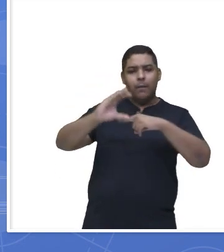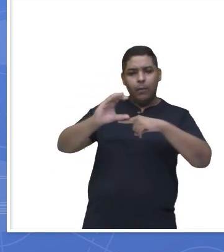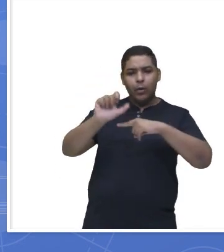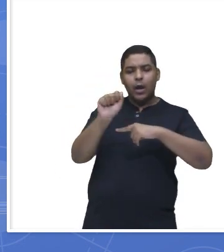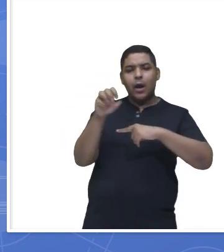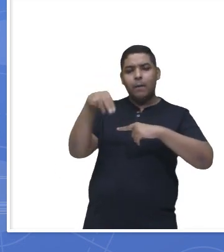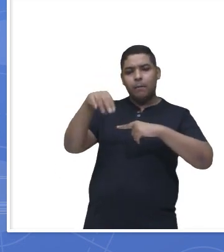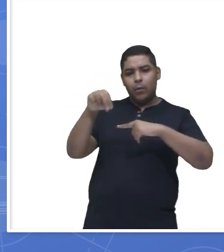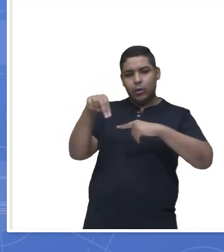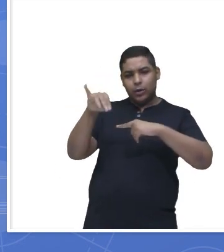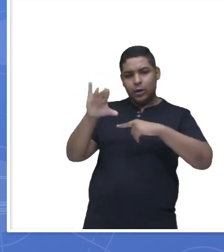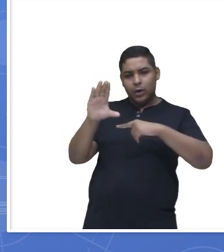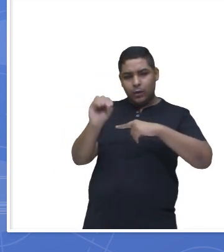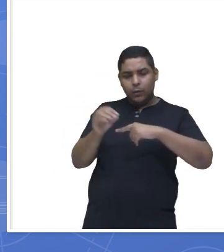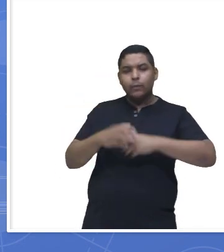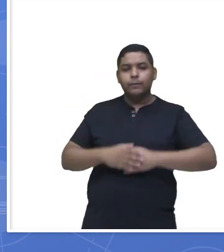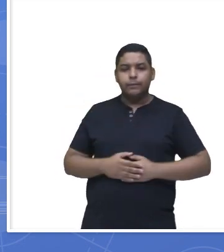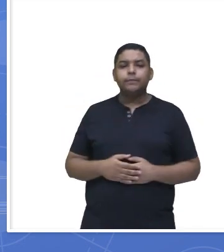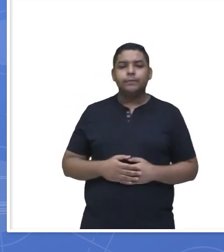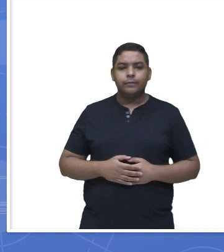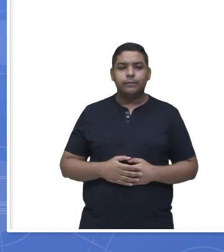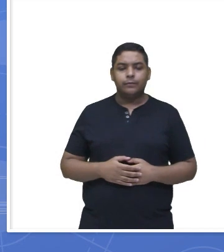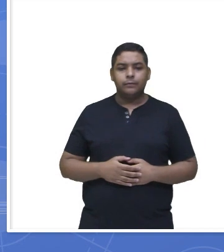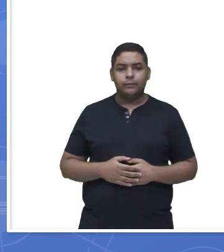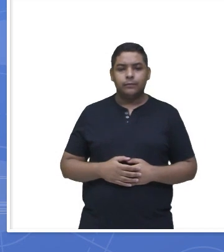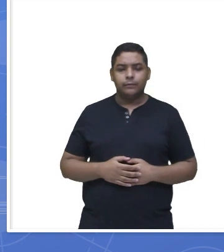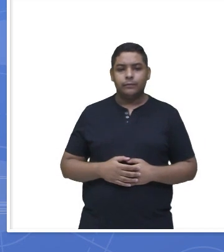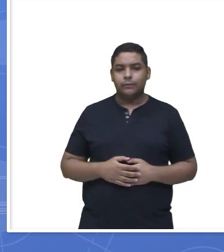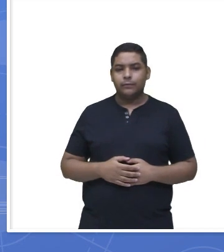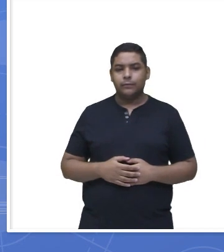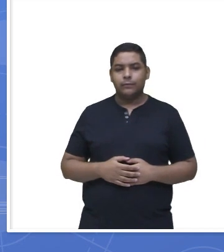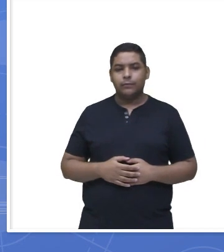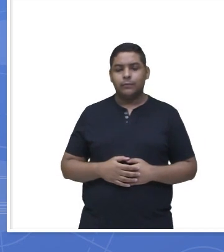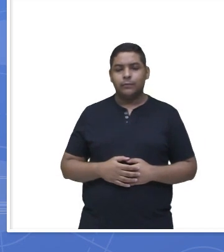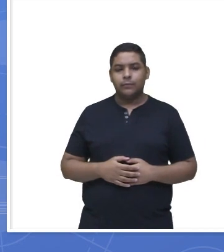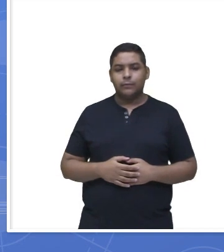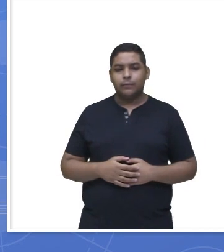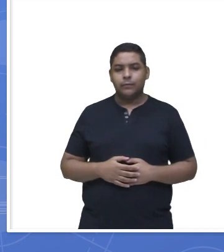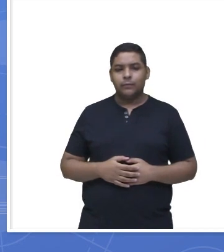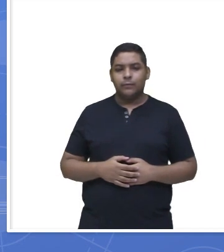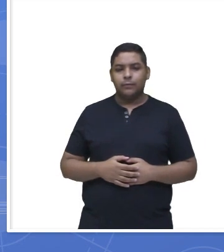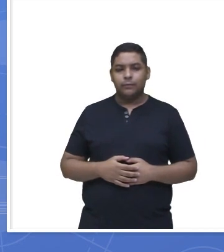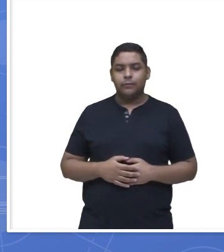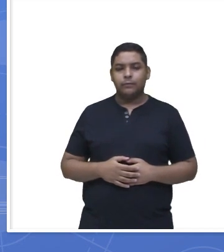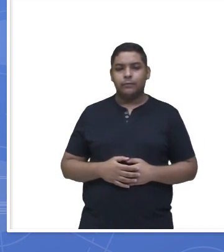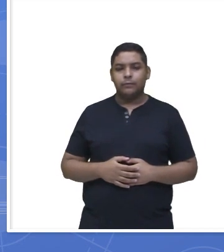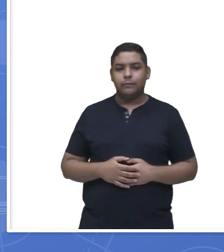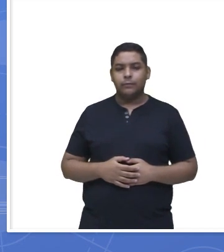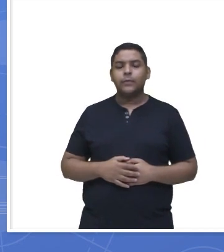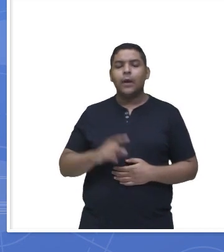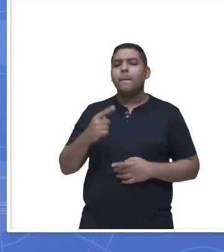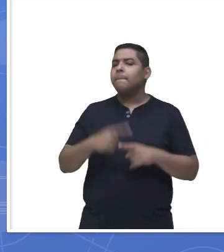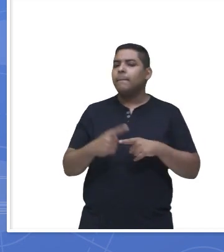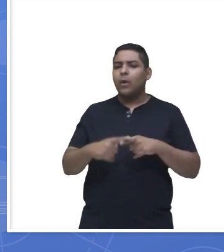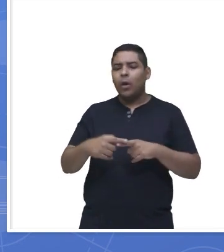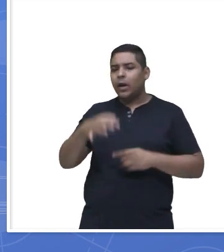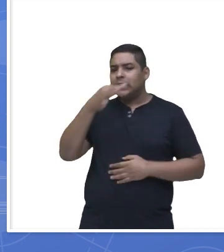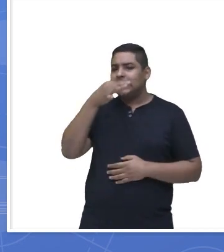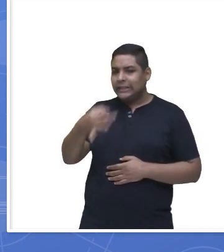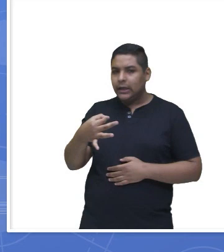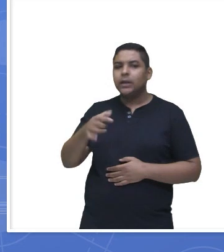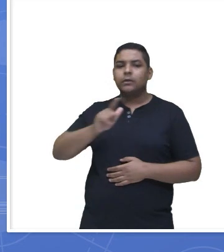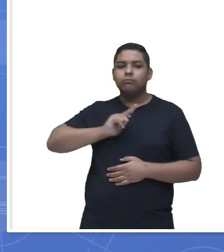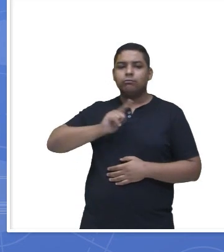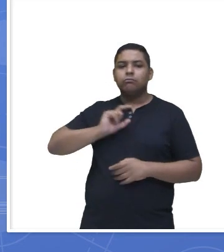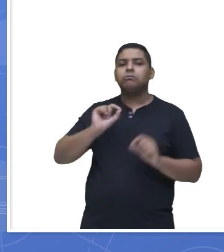começa. Olha o segundo verso, como ele é bem, né, impactante. Olha por que Augusto dos Anjos recebeu as suas